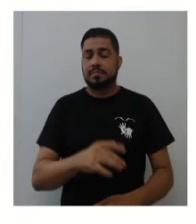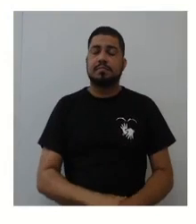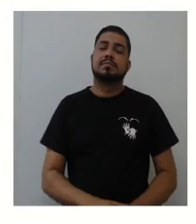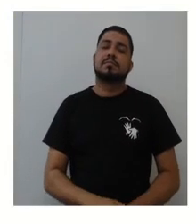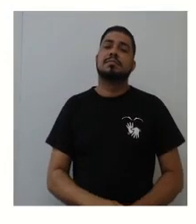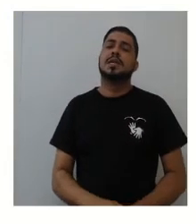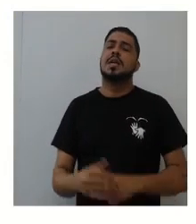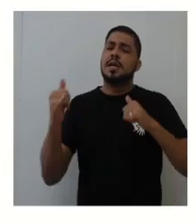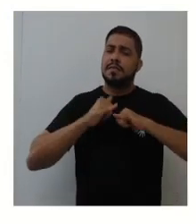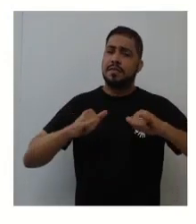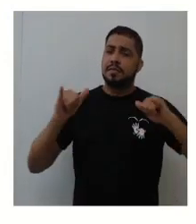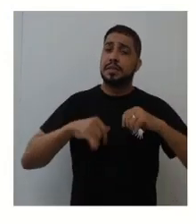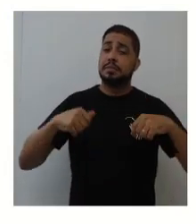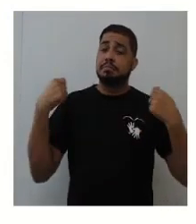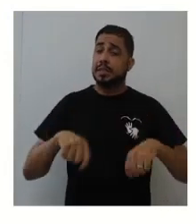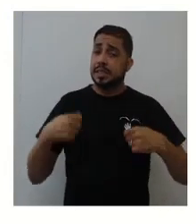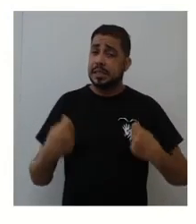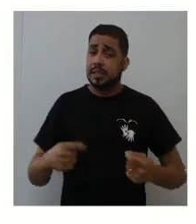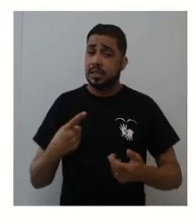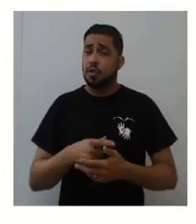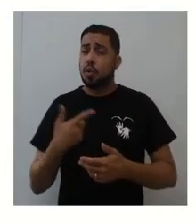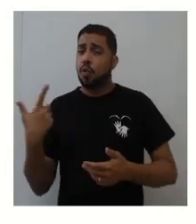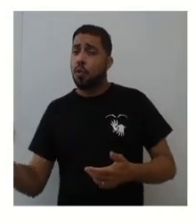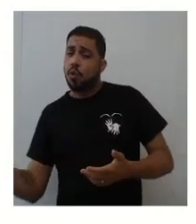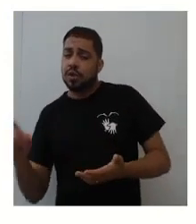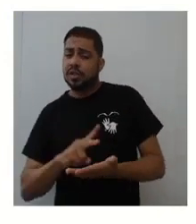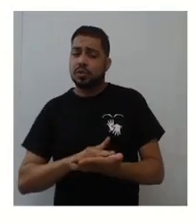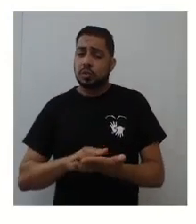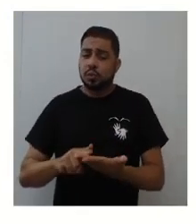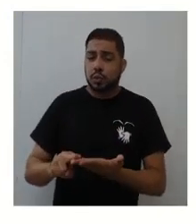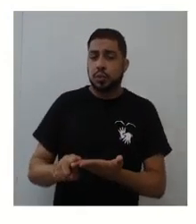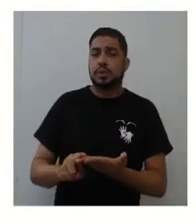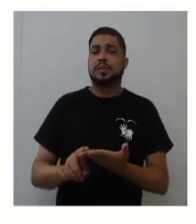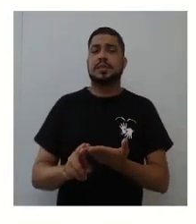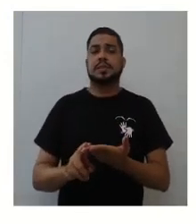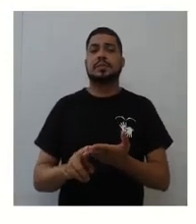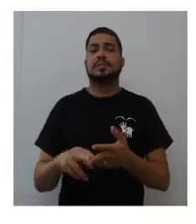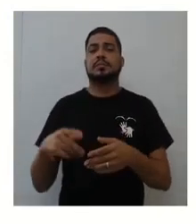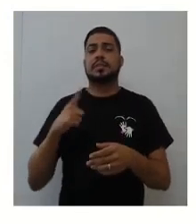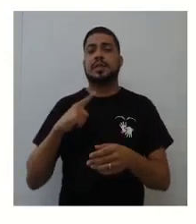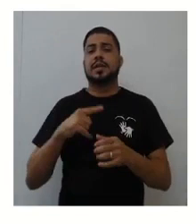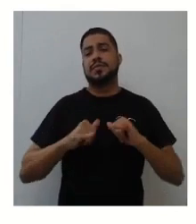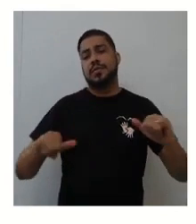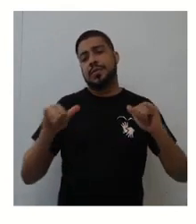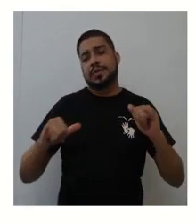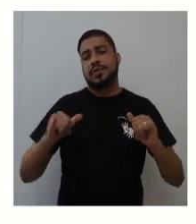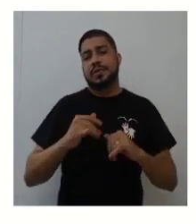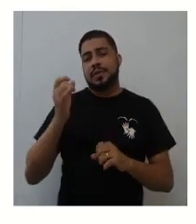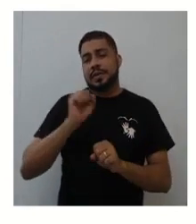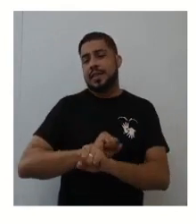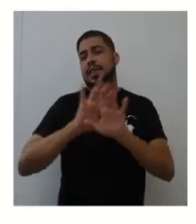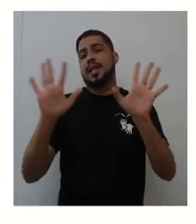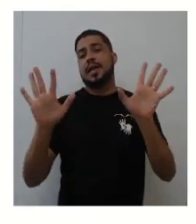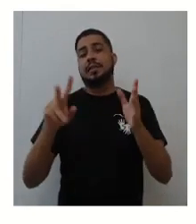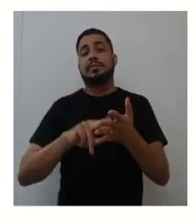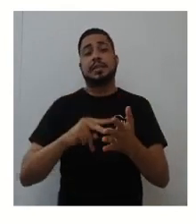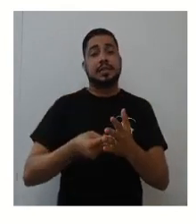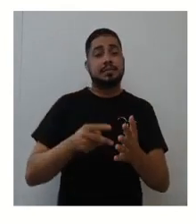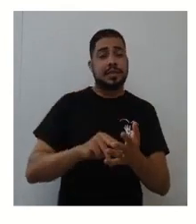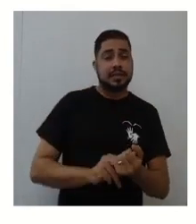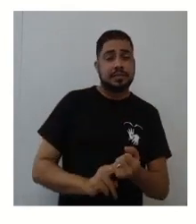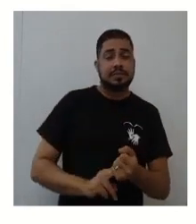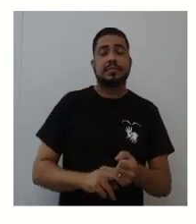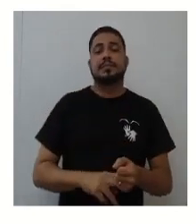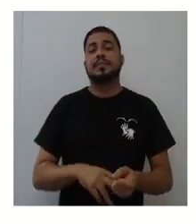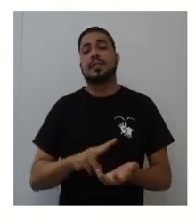informação que precisa de outros recursos, além das informações explícitas para ser interpretada e deduzida, se